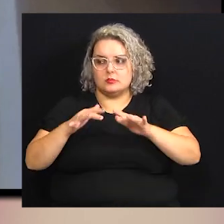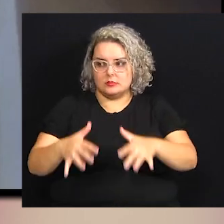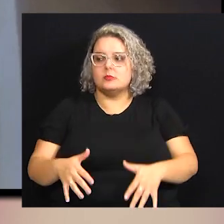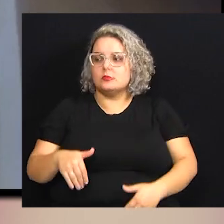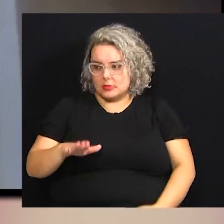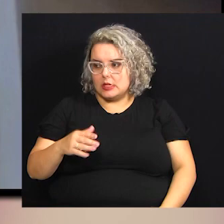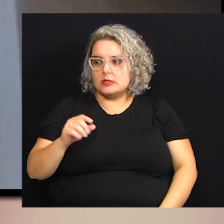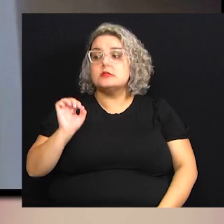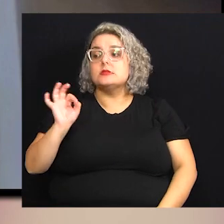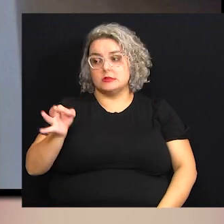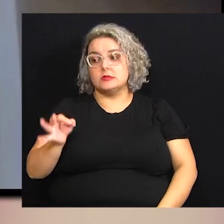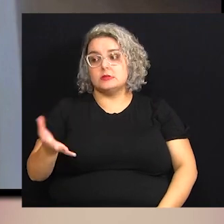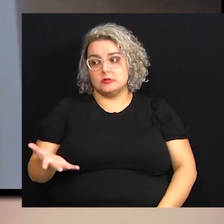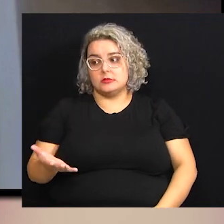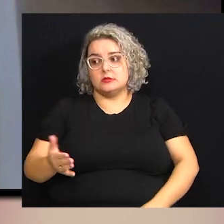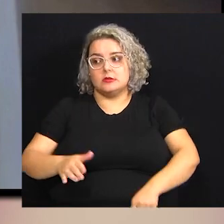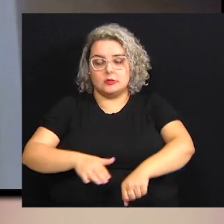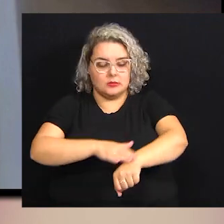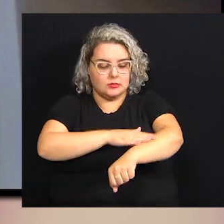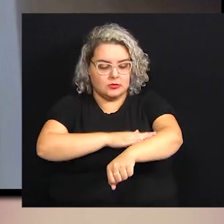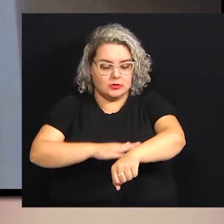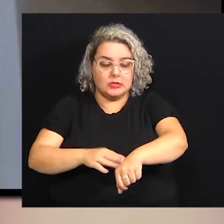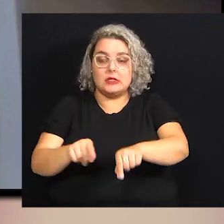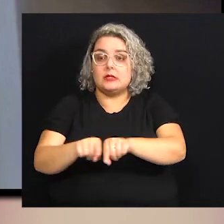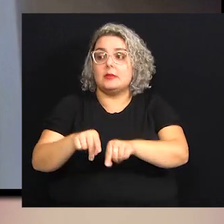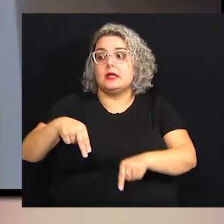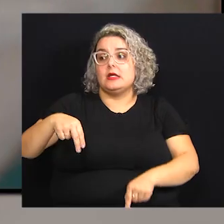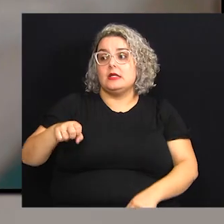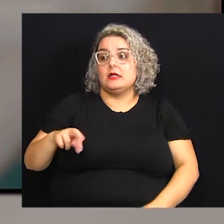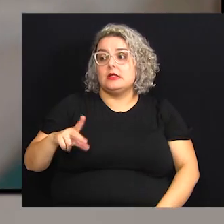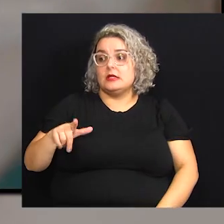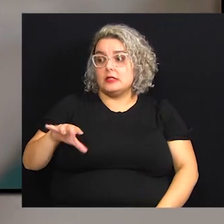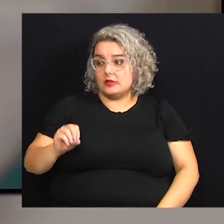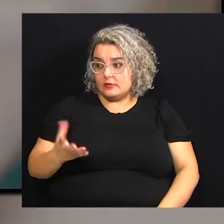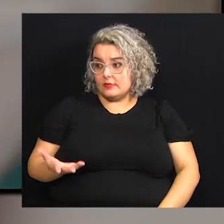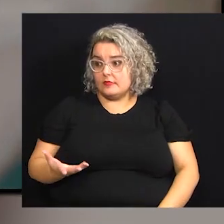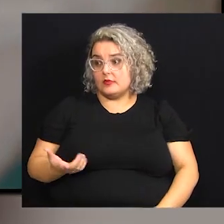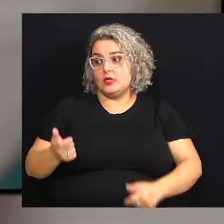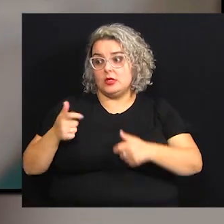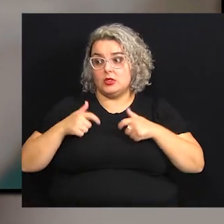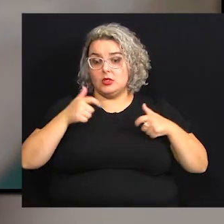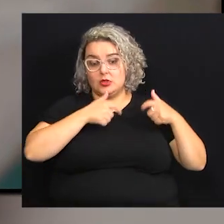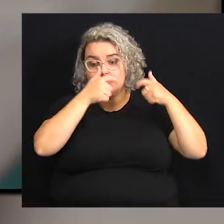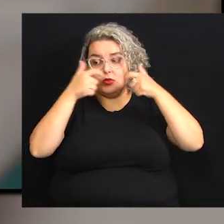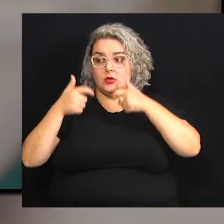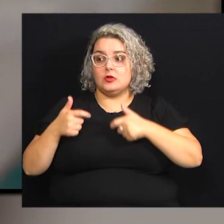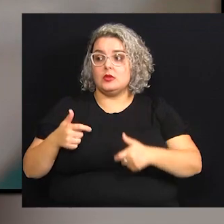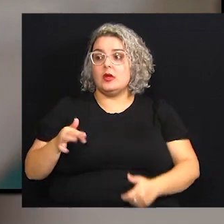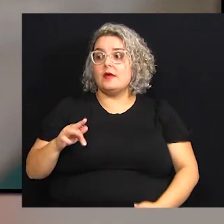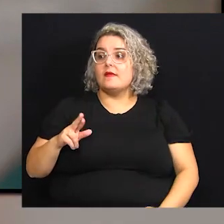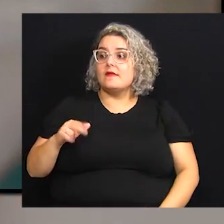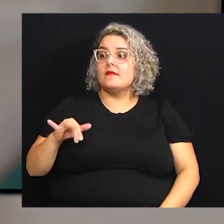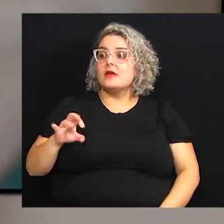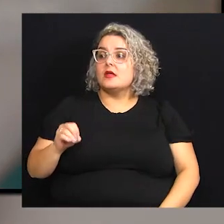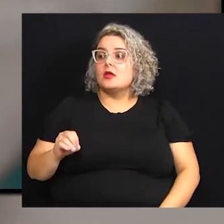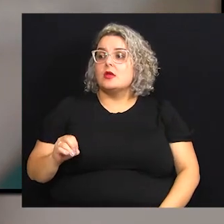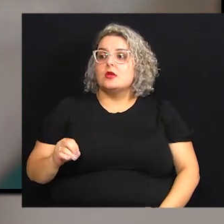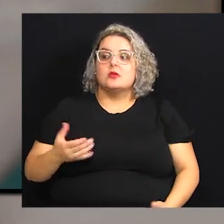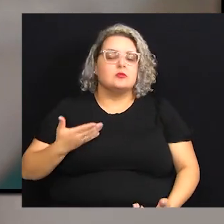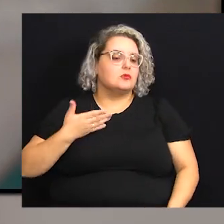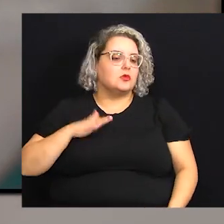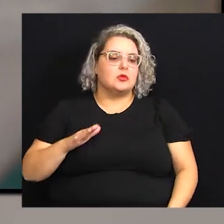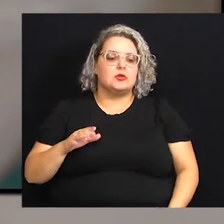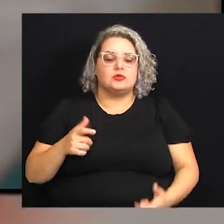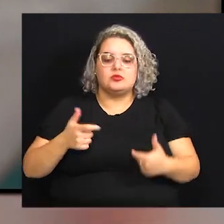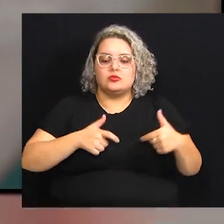proliferar mais, né? Isso. Então, seria na pele e nos nervos, né? E em locais geralmente frios, ela não gosta de